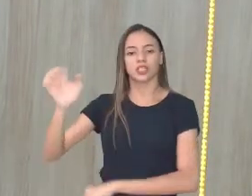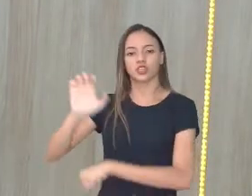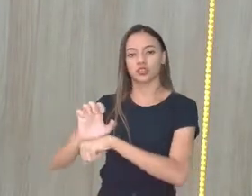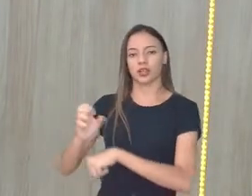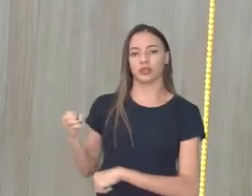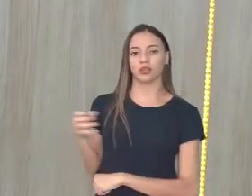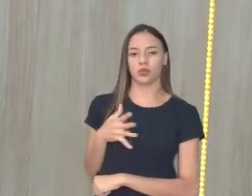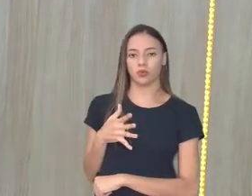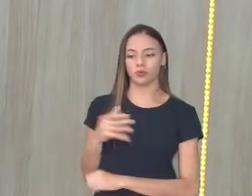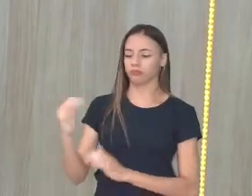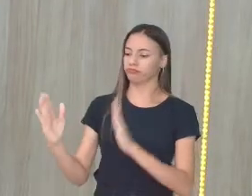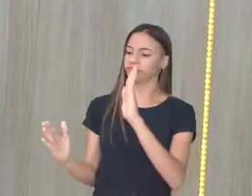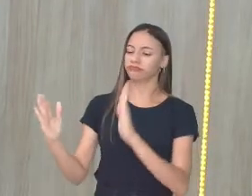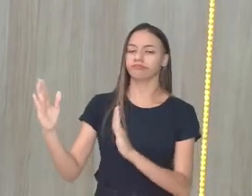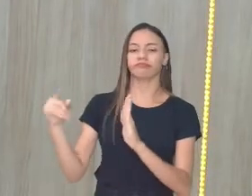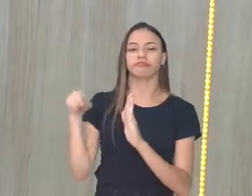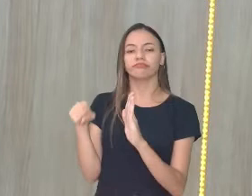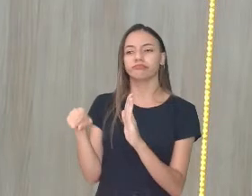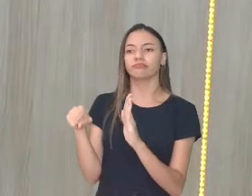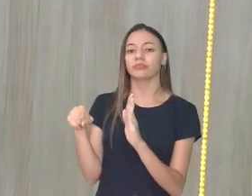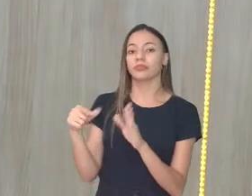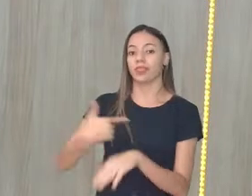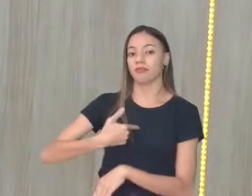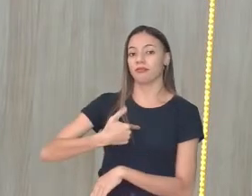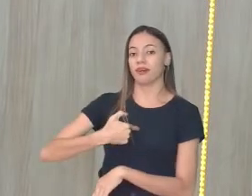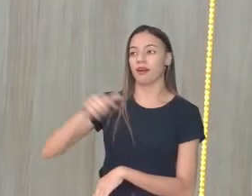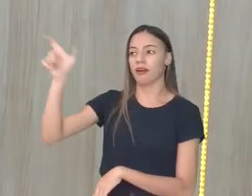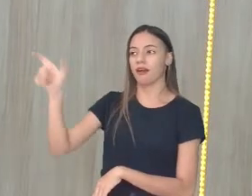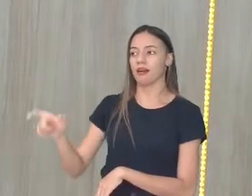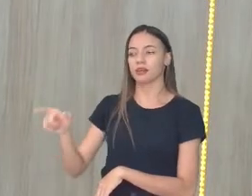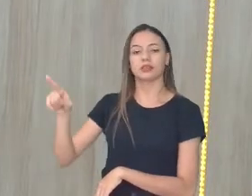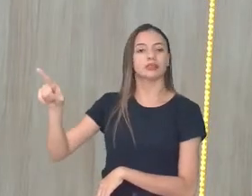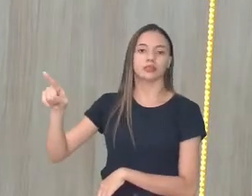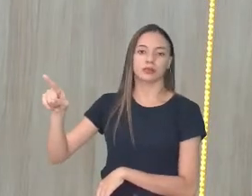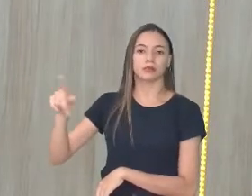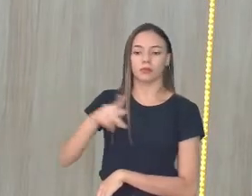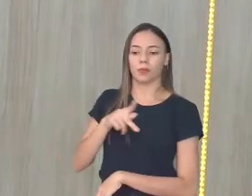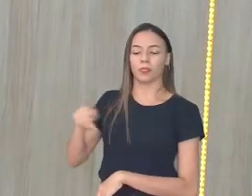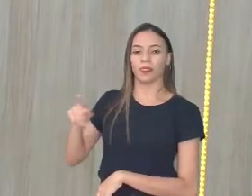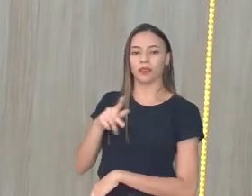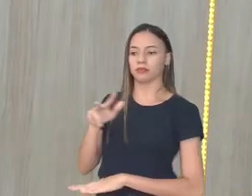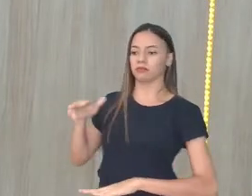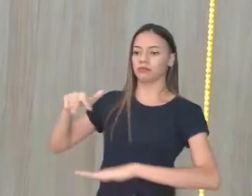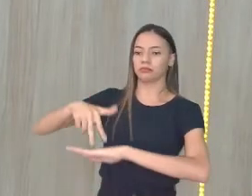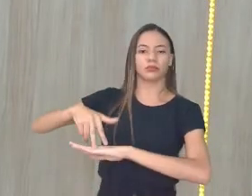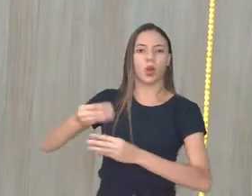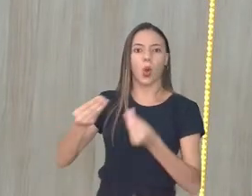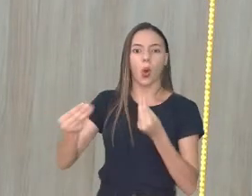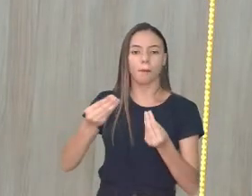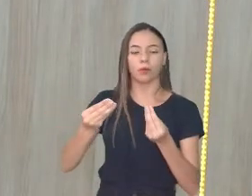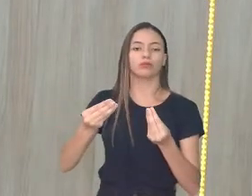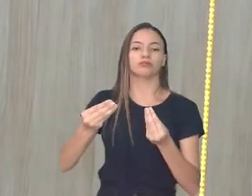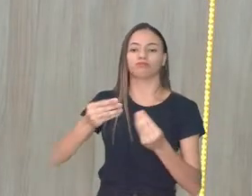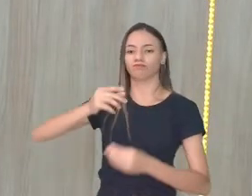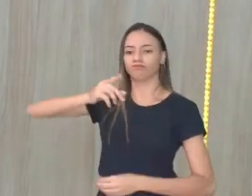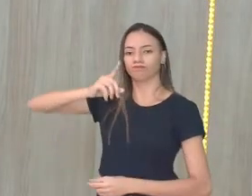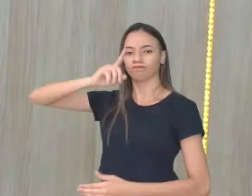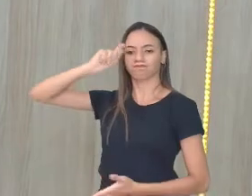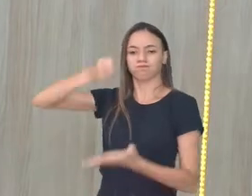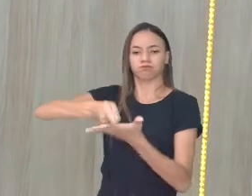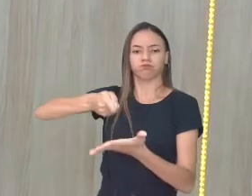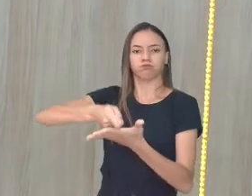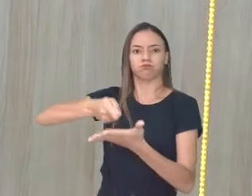Novo, um período onde Vargas ele vai governar de forma ditatorial, né? Ele vai governar com